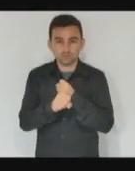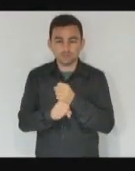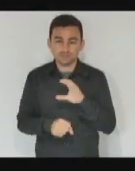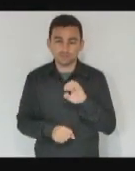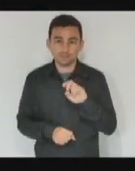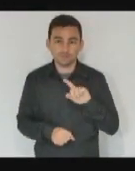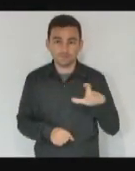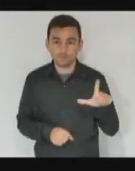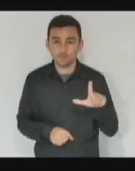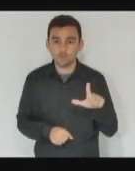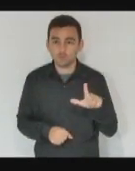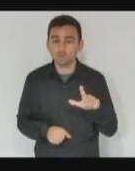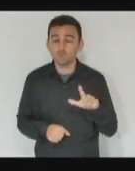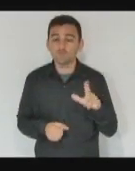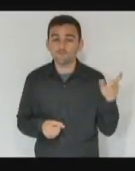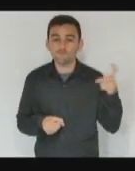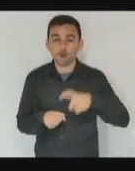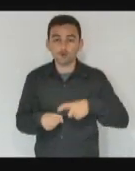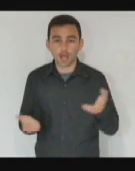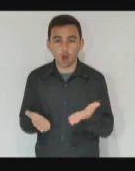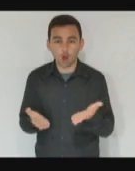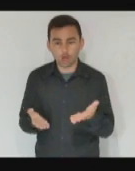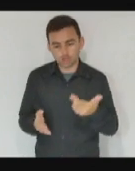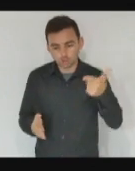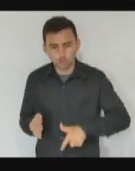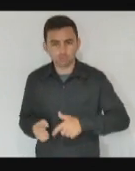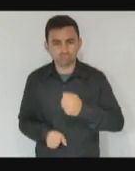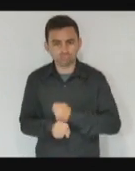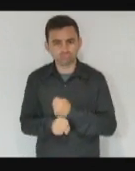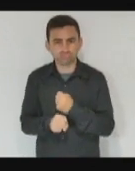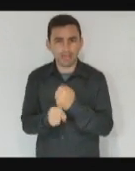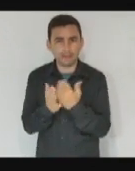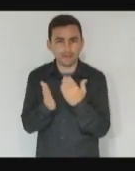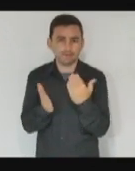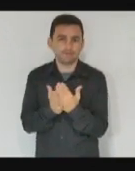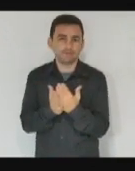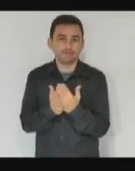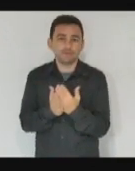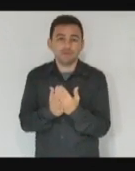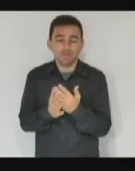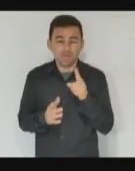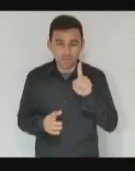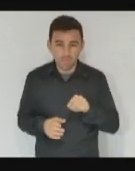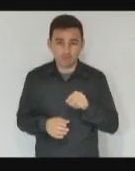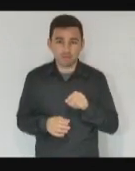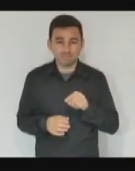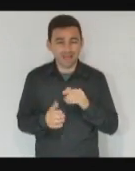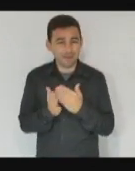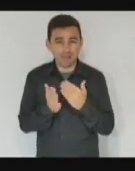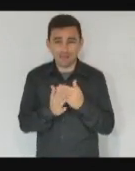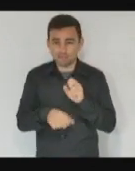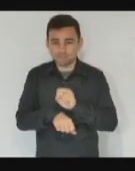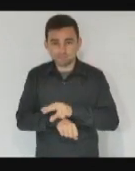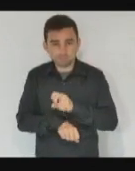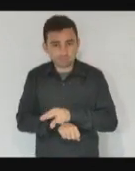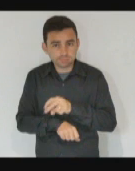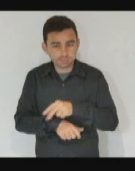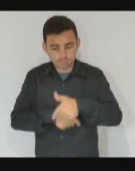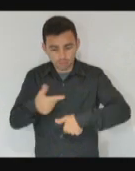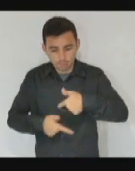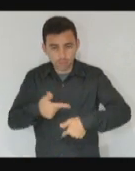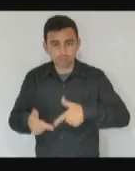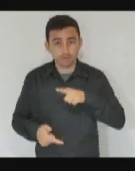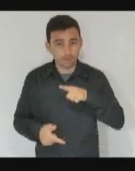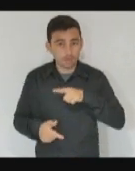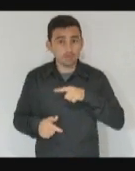para o reaquecimento da economia. Aliás, a construção civil, que é um dos setores que mais emprega e que está tendo